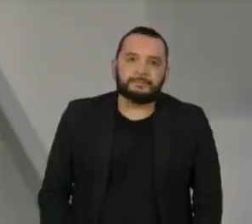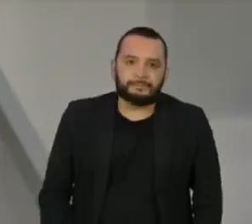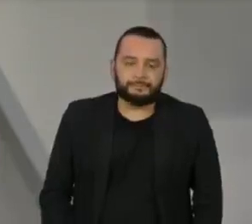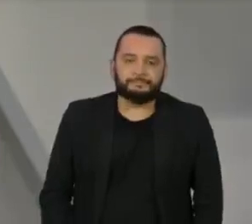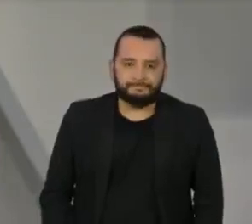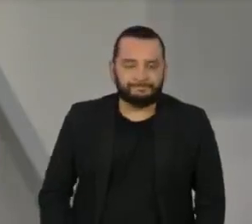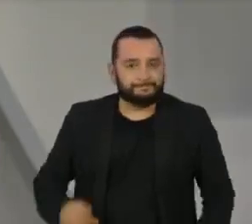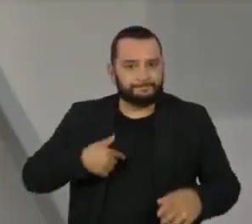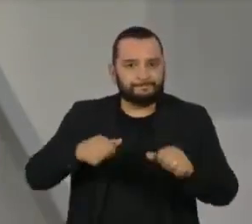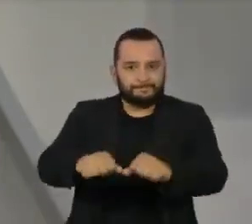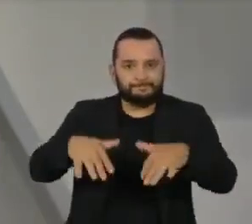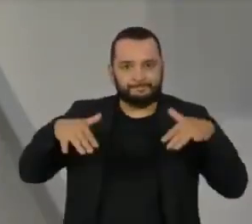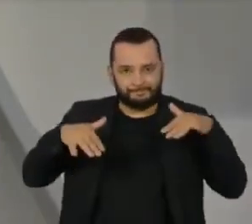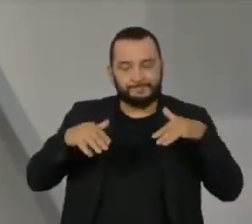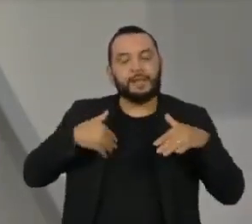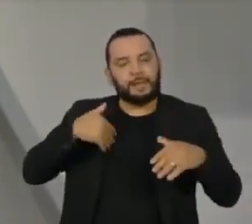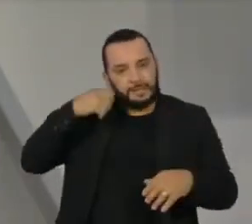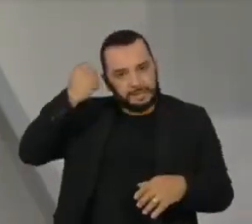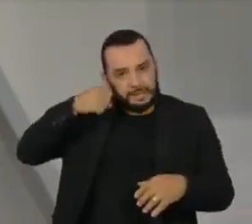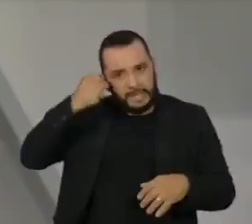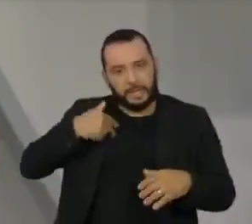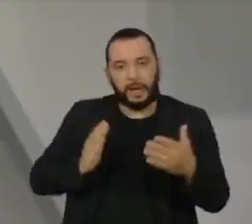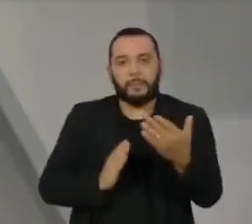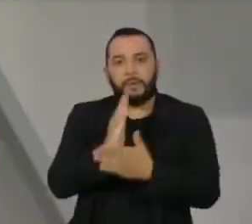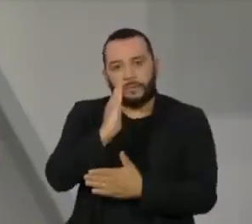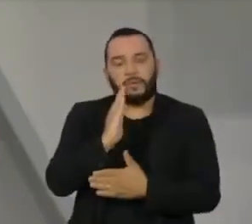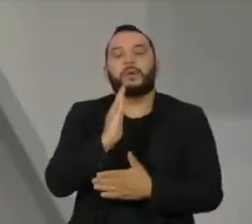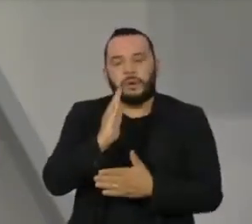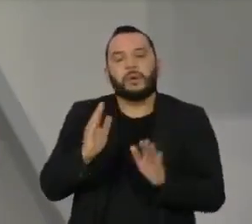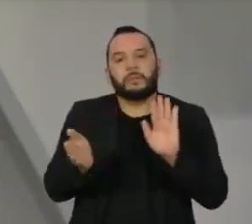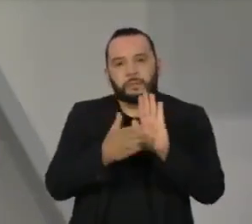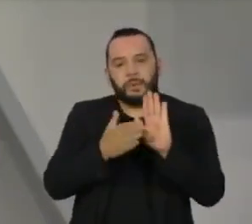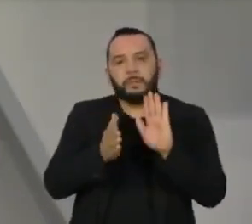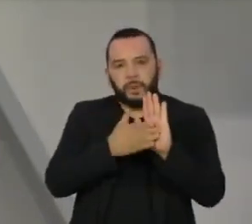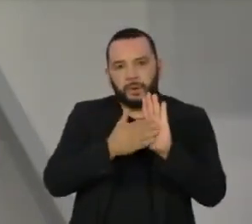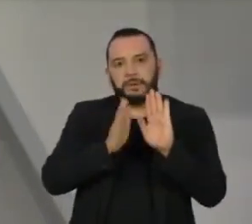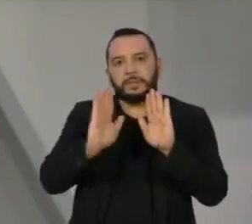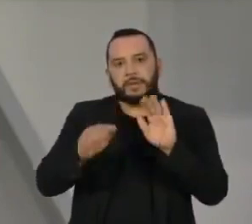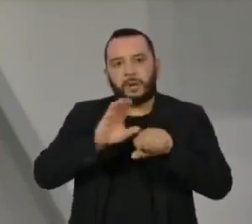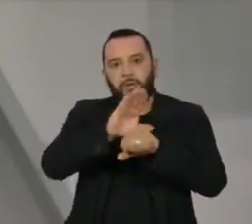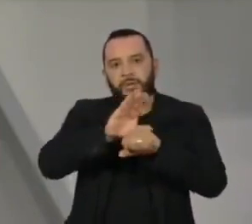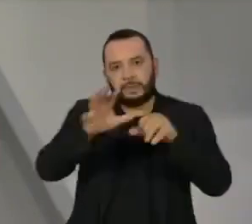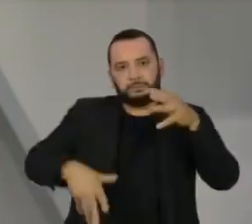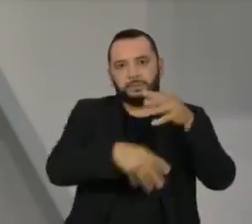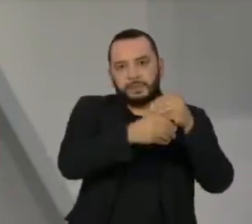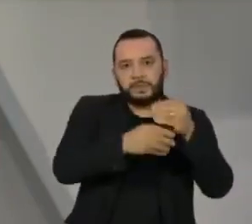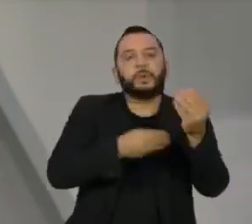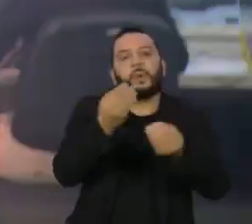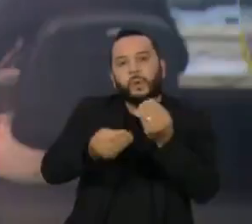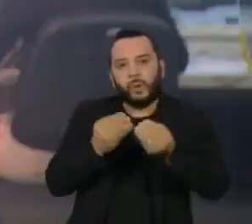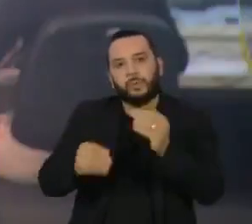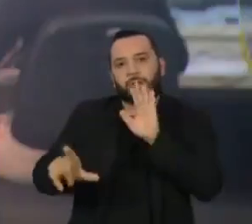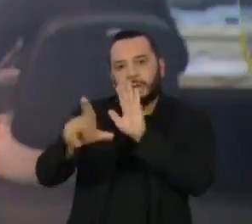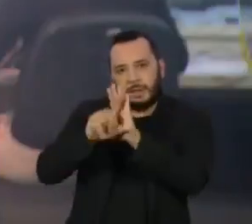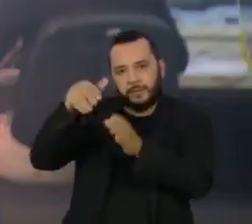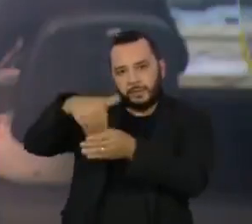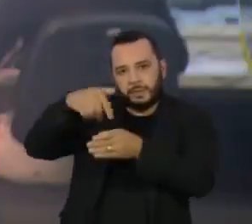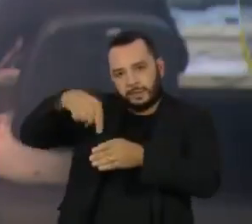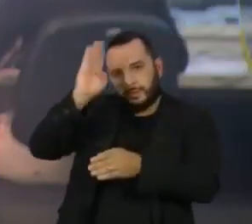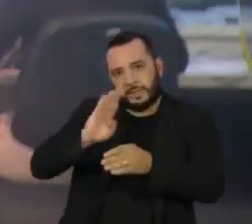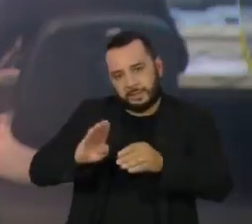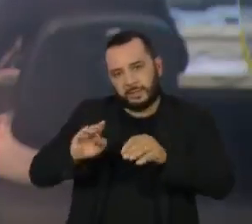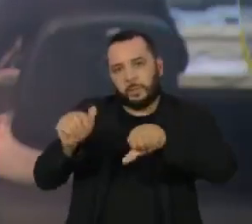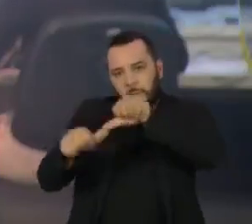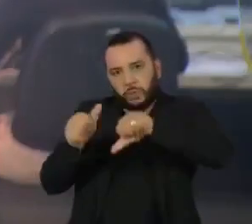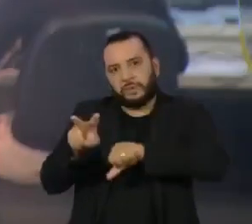e o plenário do Senado Federal aprovou a proposta de emenda à constituição que altera as leis eleitorais brasileiras a